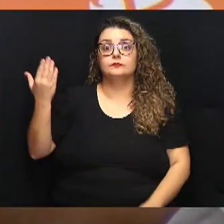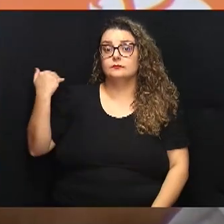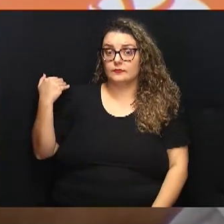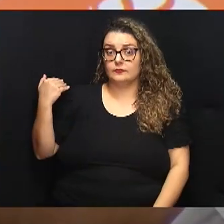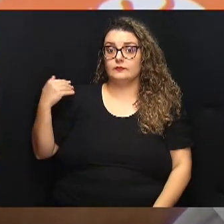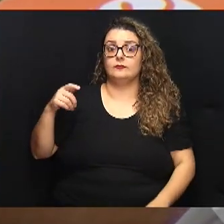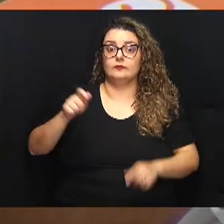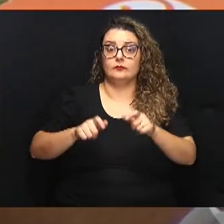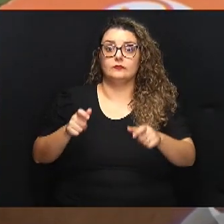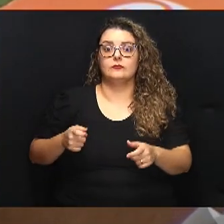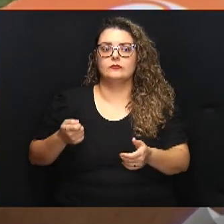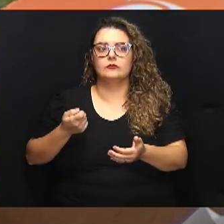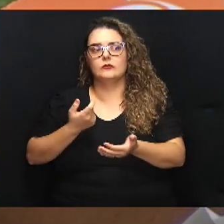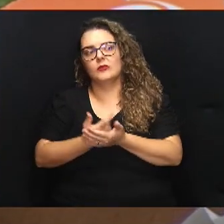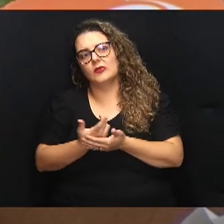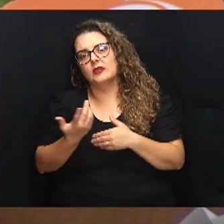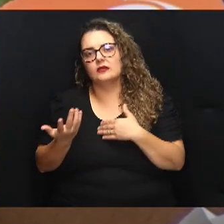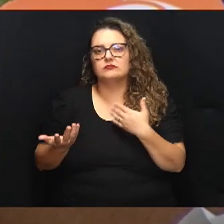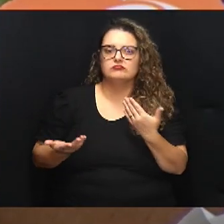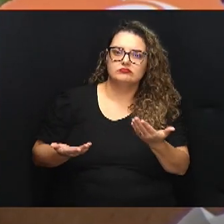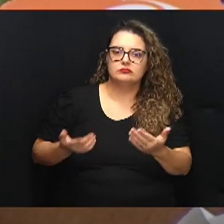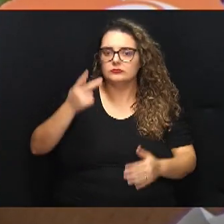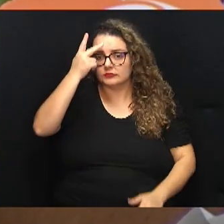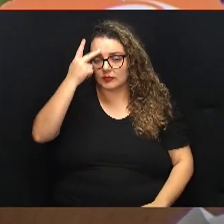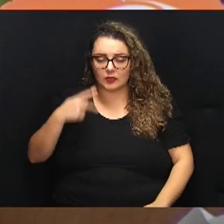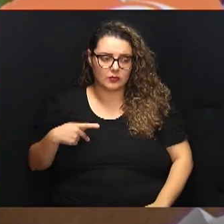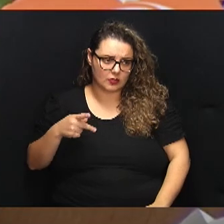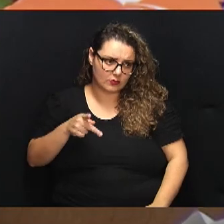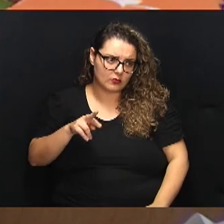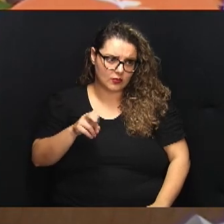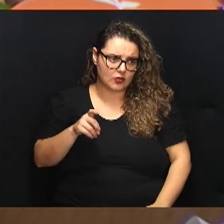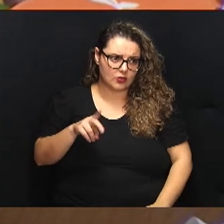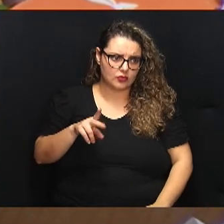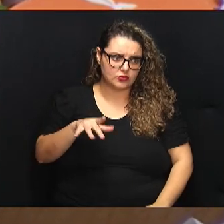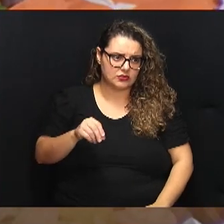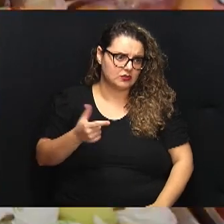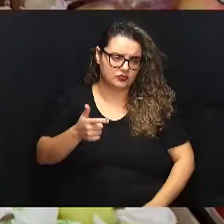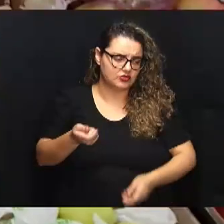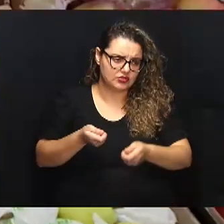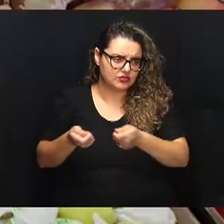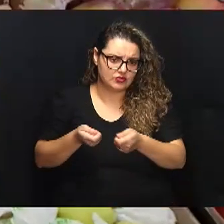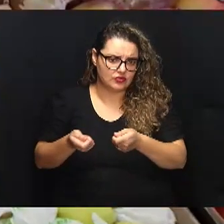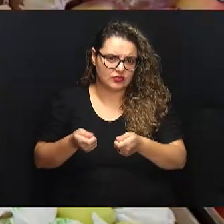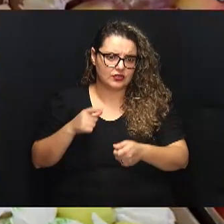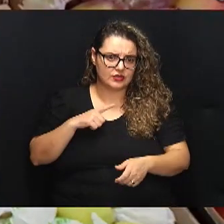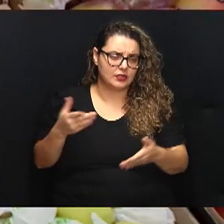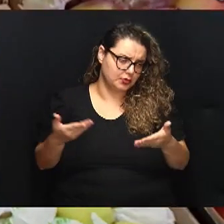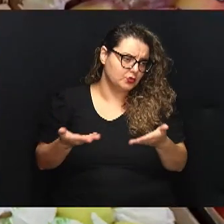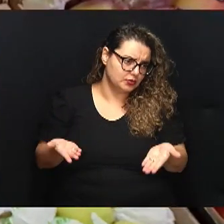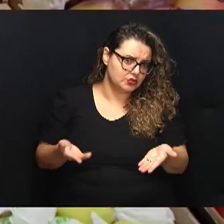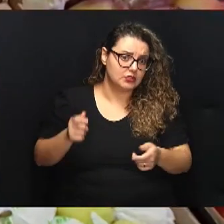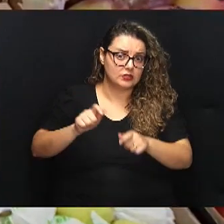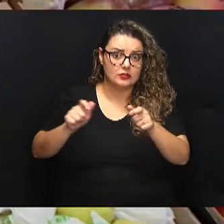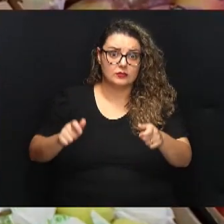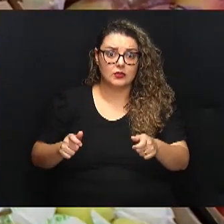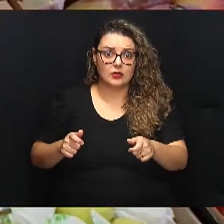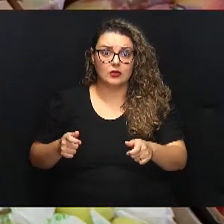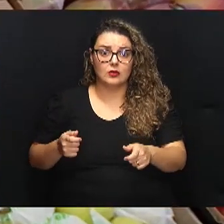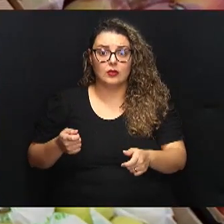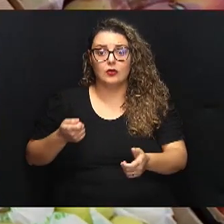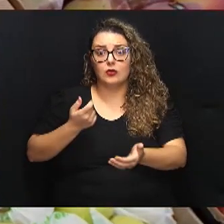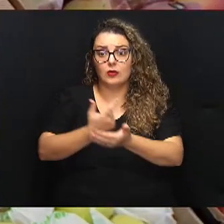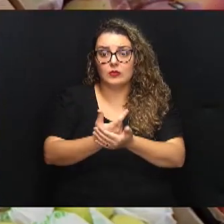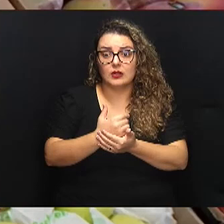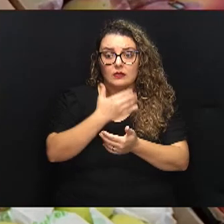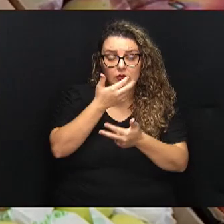pessoas consumiam meio que a partir da própria produção, né? Não tinha esse controle genético que tem hoje, né? Então o pessoal consumia as frutas da época. Hoje